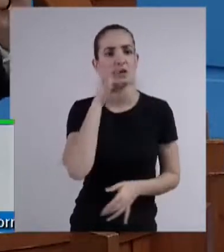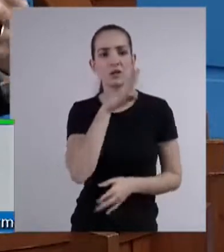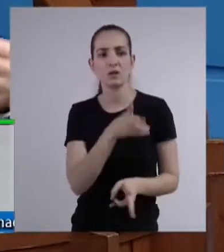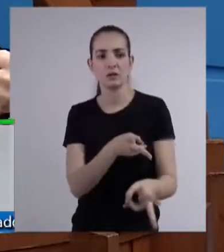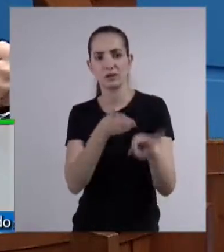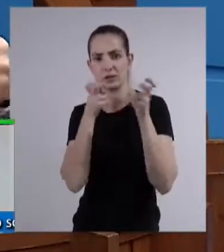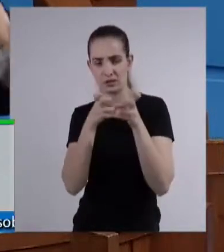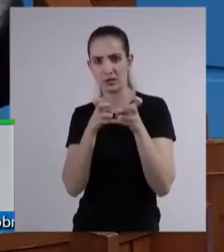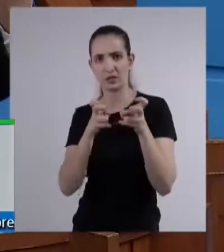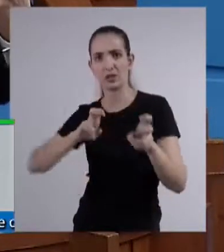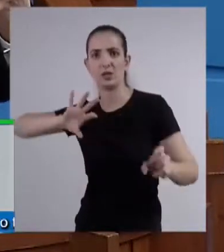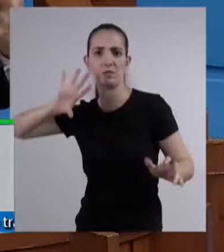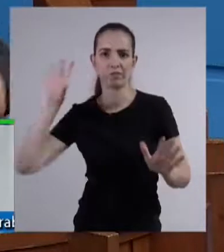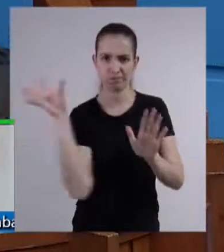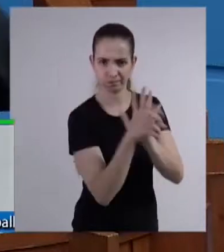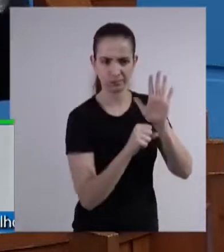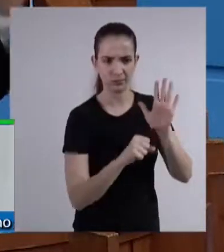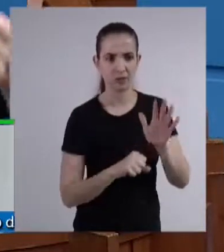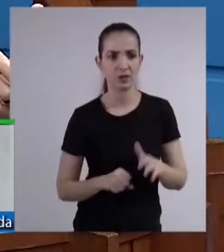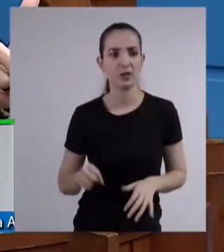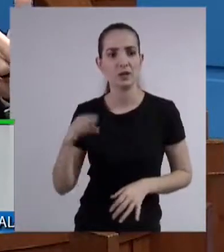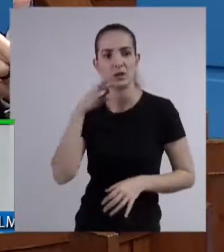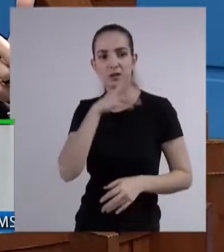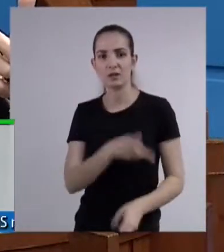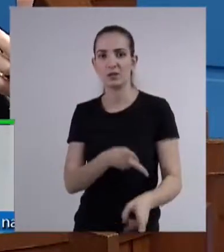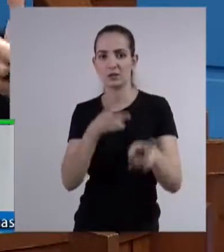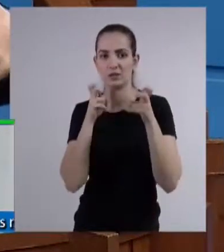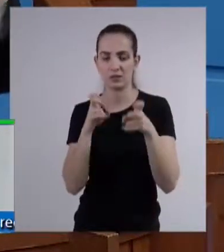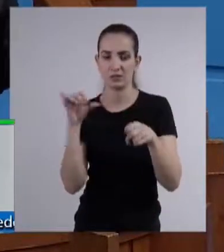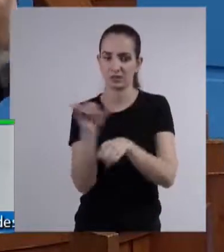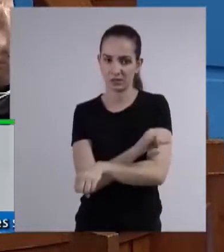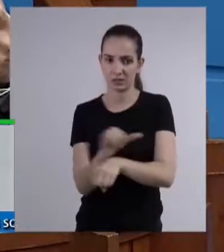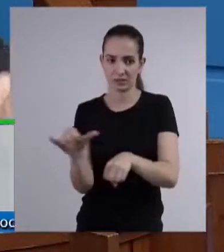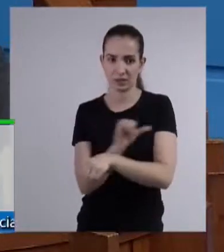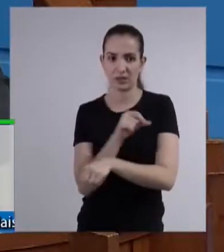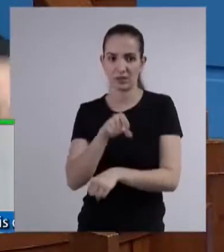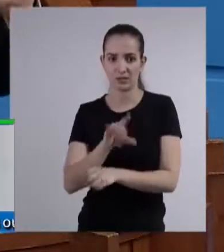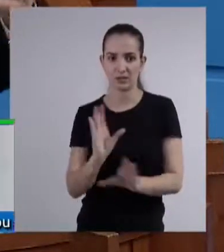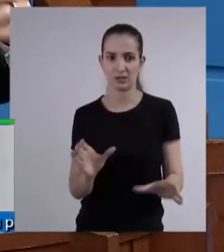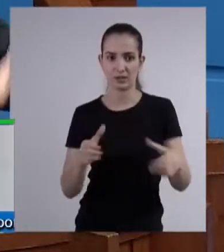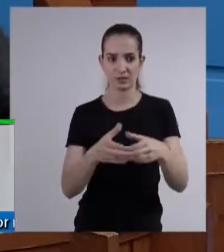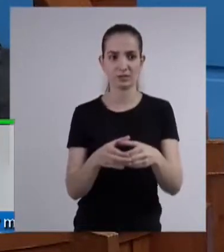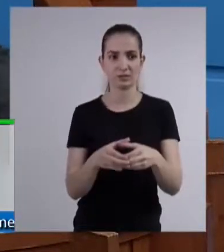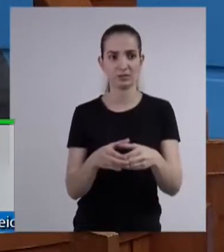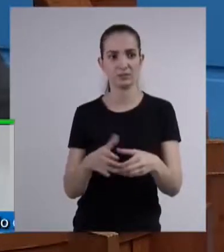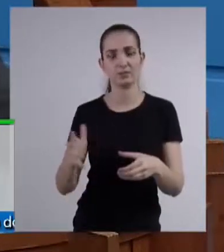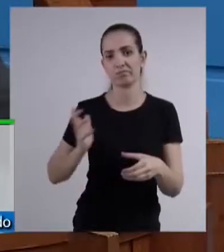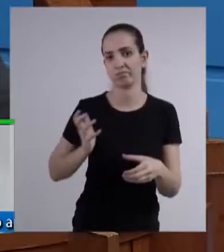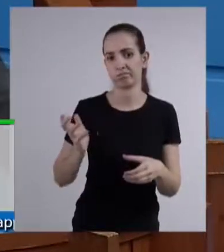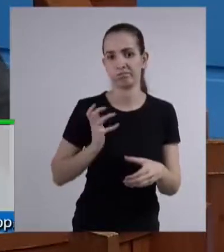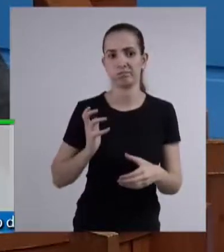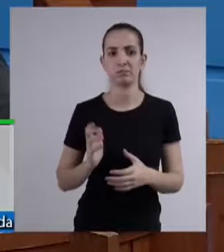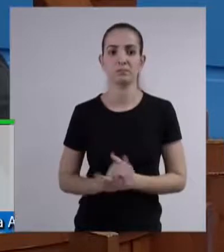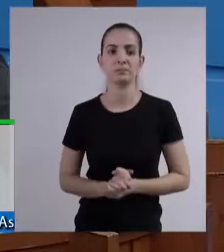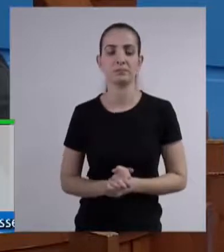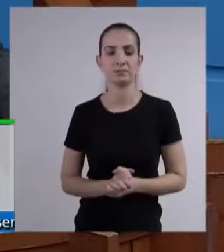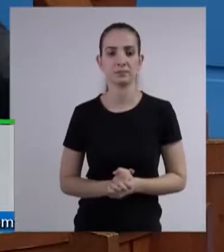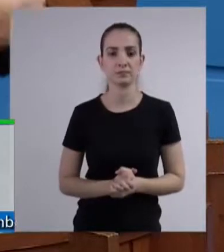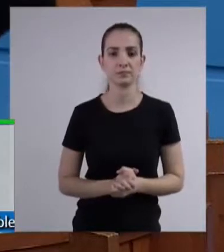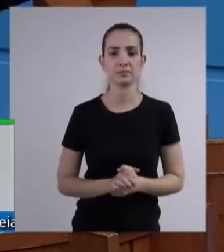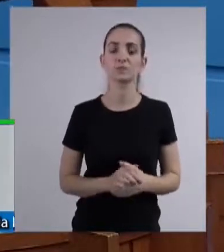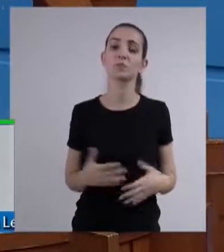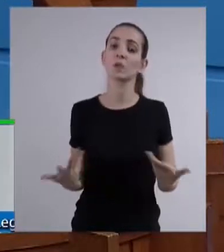o golpe, perceber as artimanhas dessa elite raivosa,